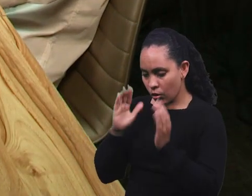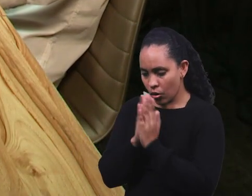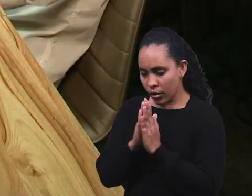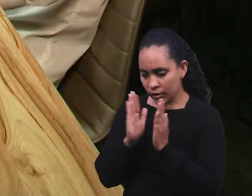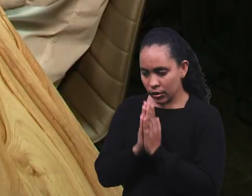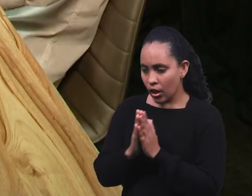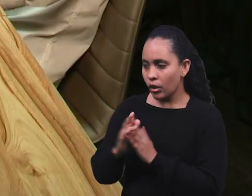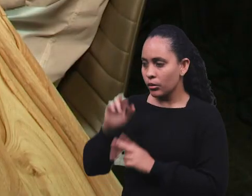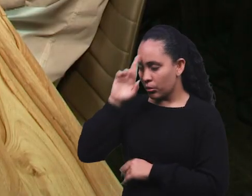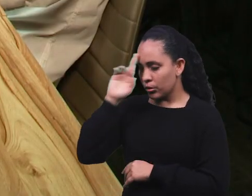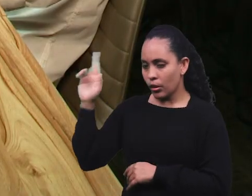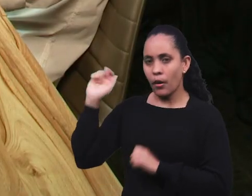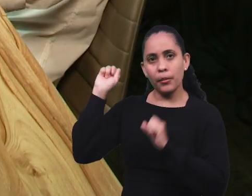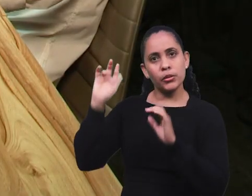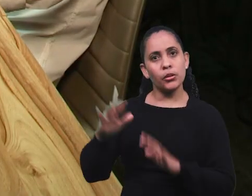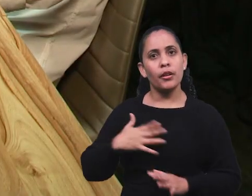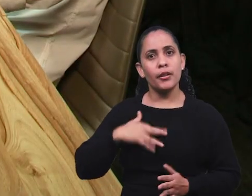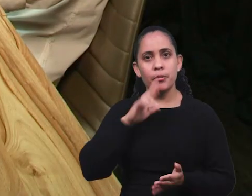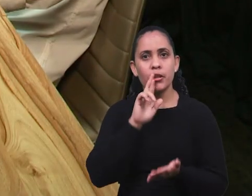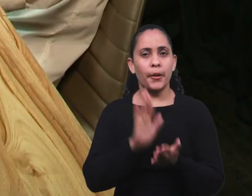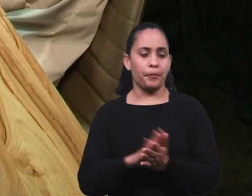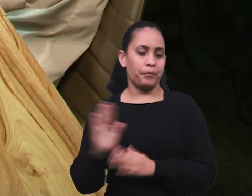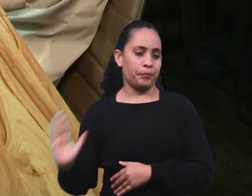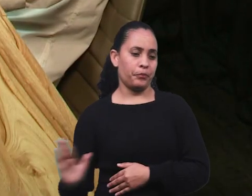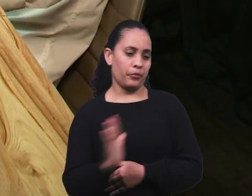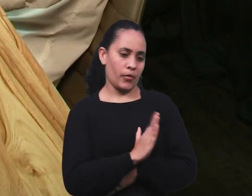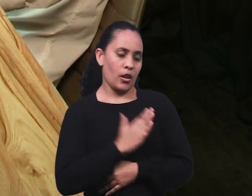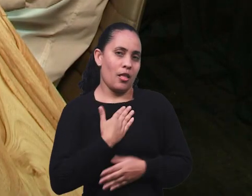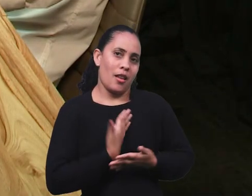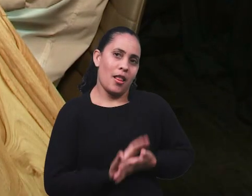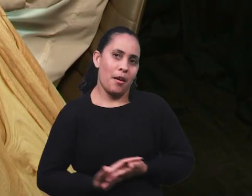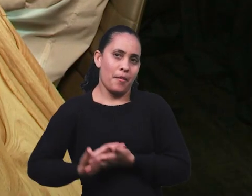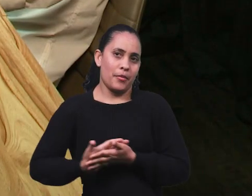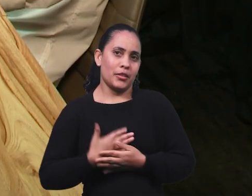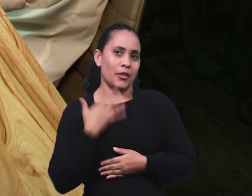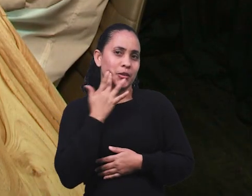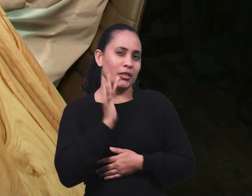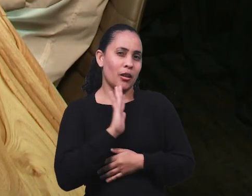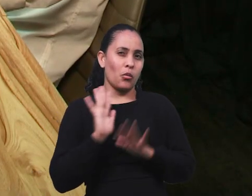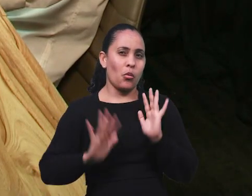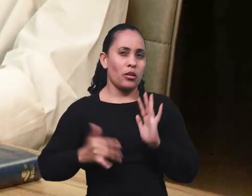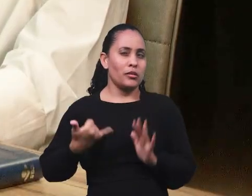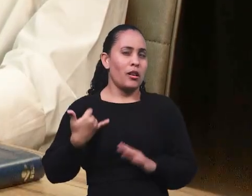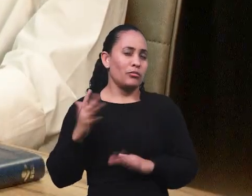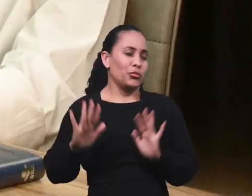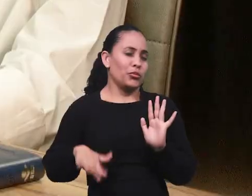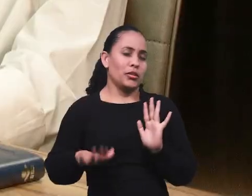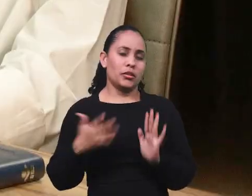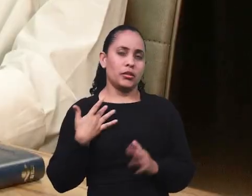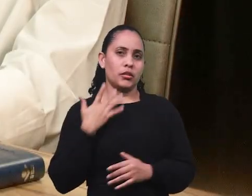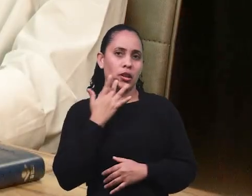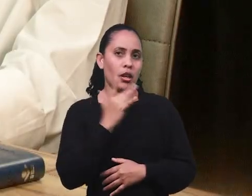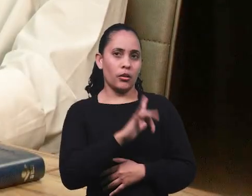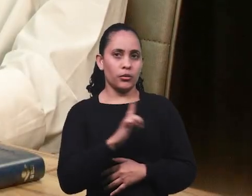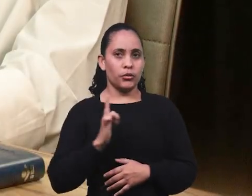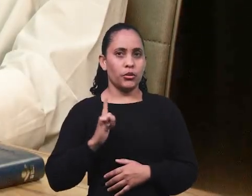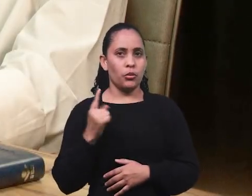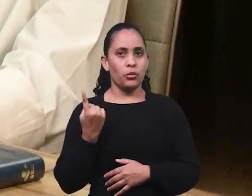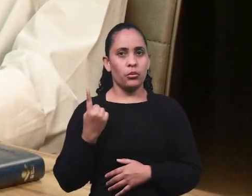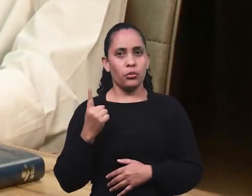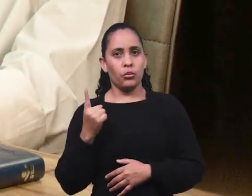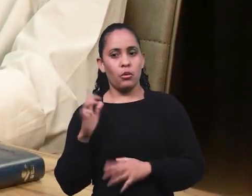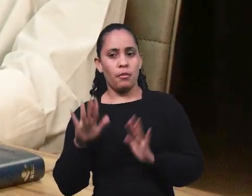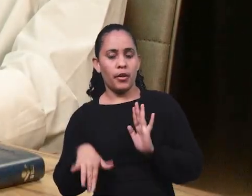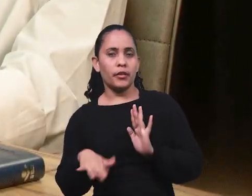que foi respondida? Uhum. Quando eu era bebezinho, eu não sei mais ou menos quantos anos eu tinha. Eu tinha 1